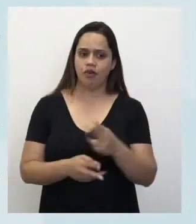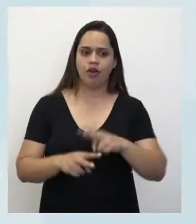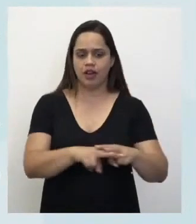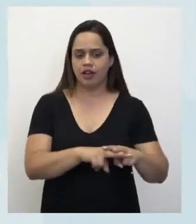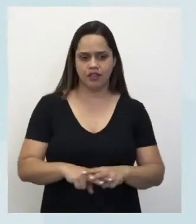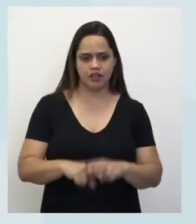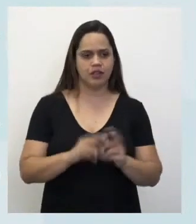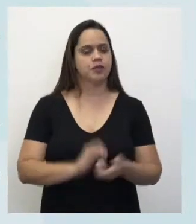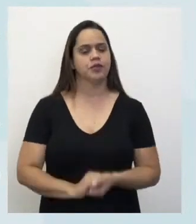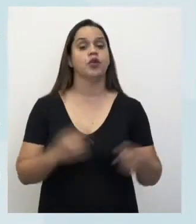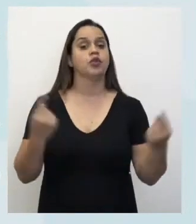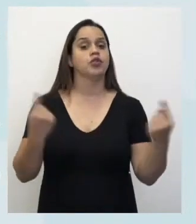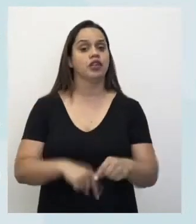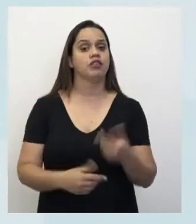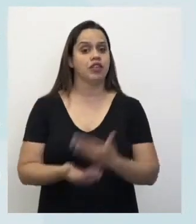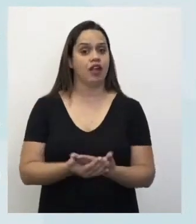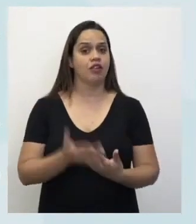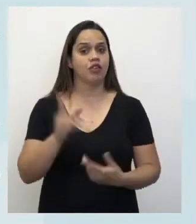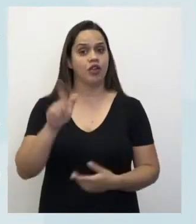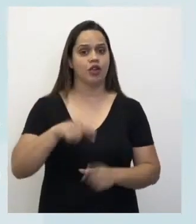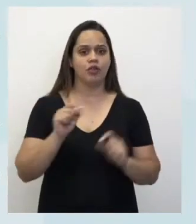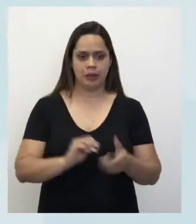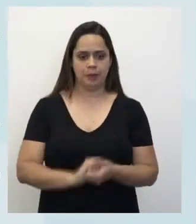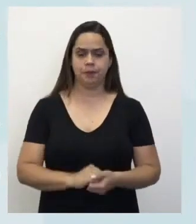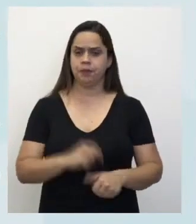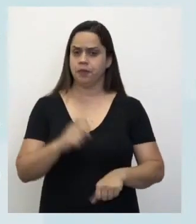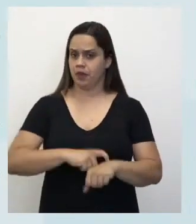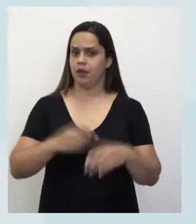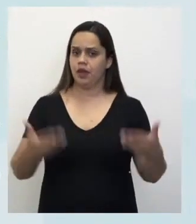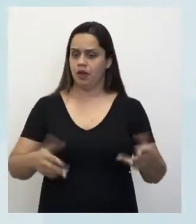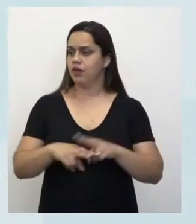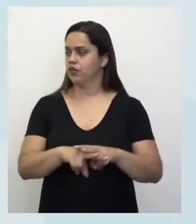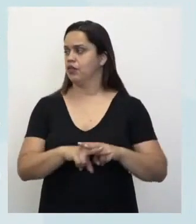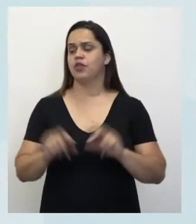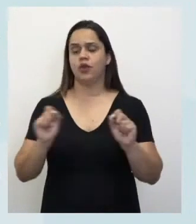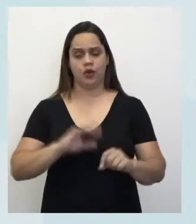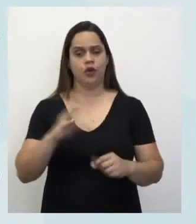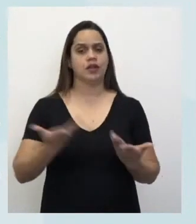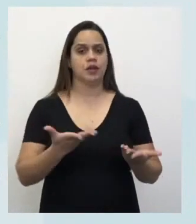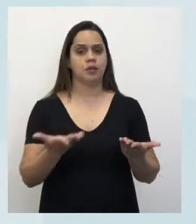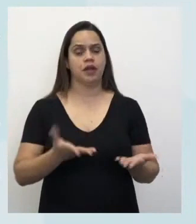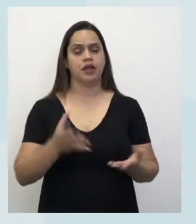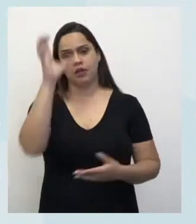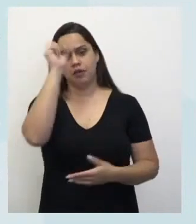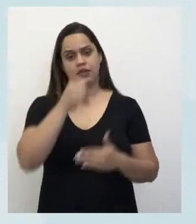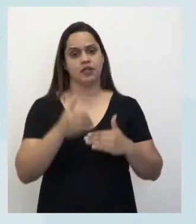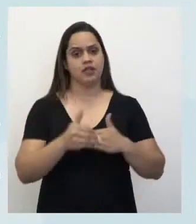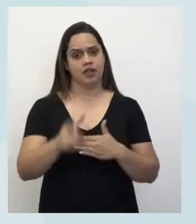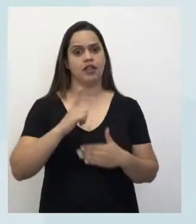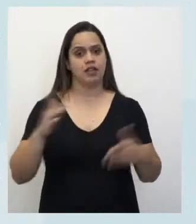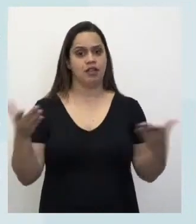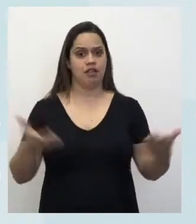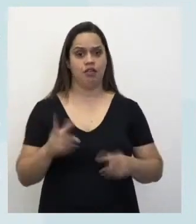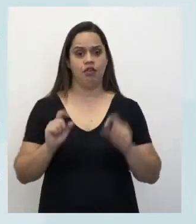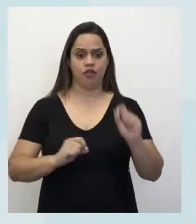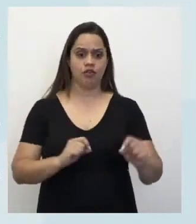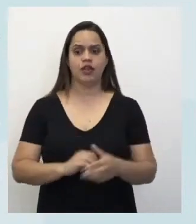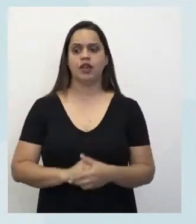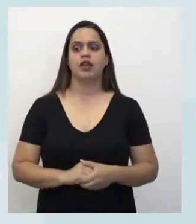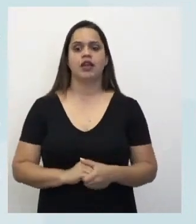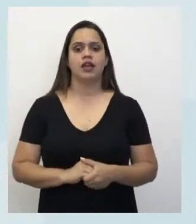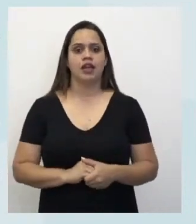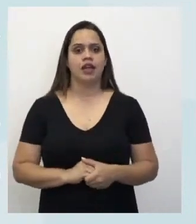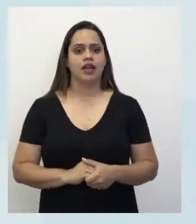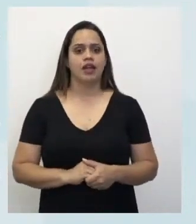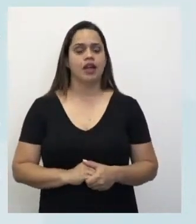é o desafio da aula de hoje? Vamos lá. Para esse momento de revisão, né, e de recuperação das aprendizagens do primeiro bimestre, é importante que a gente